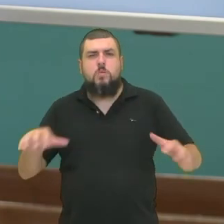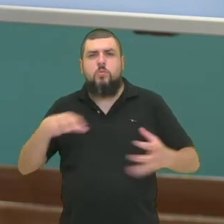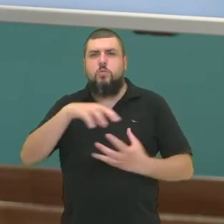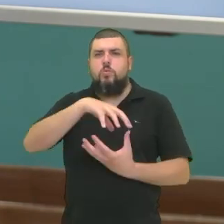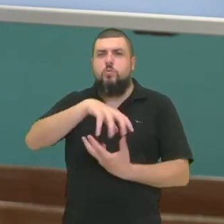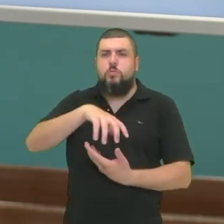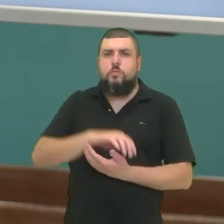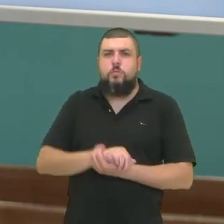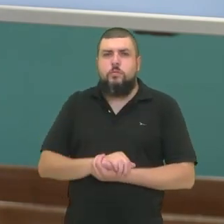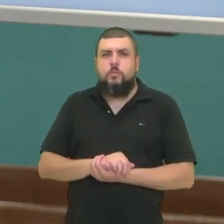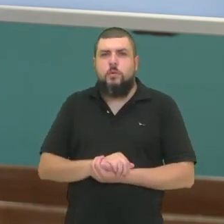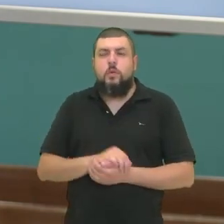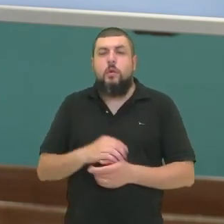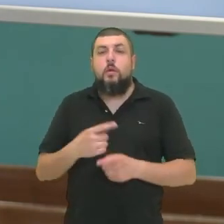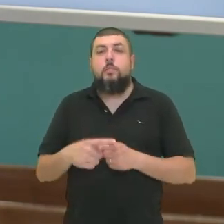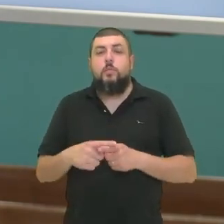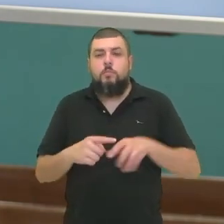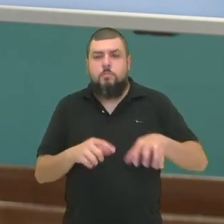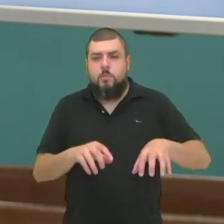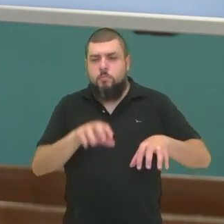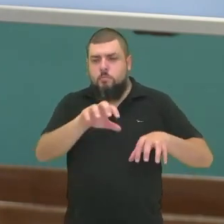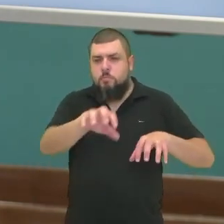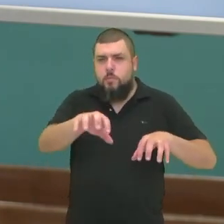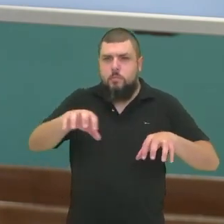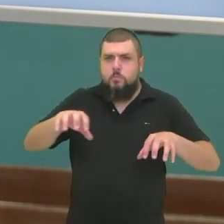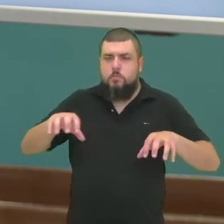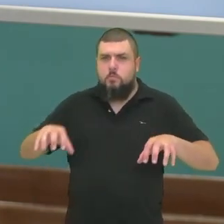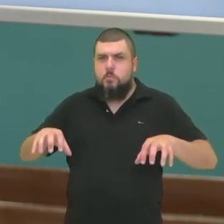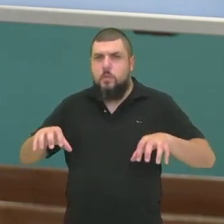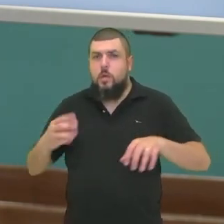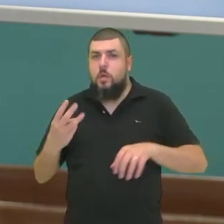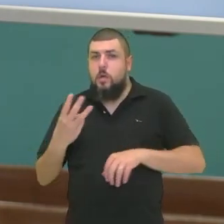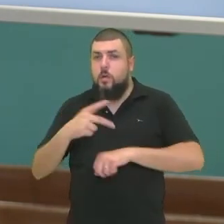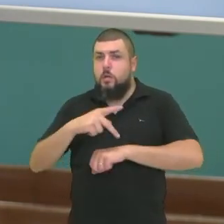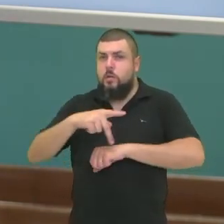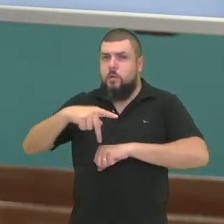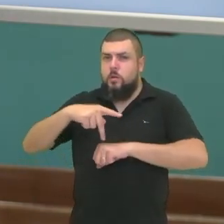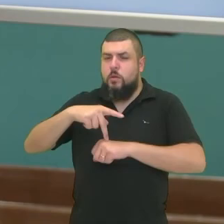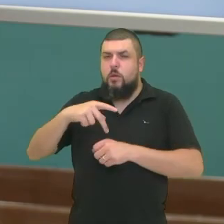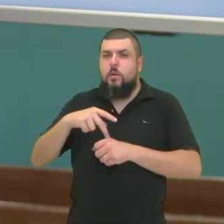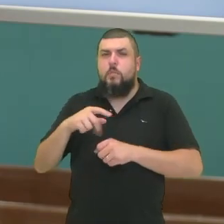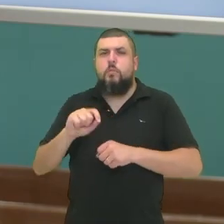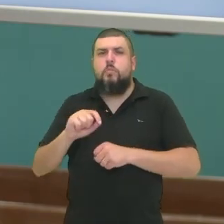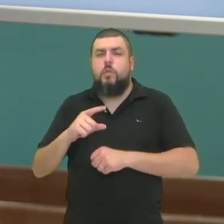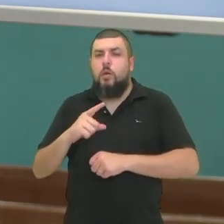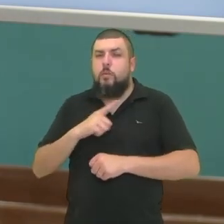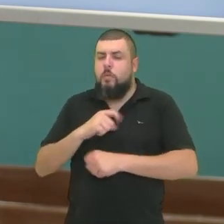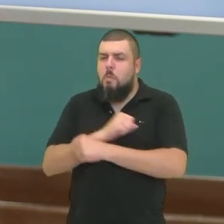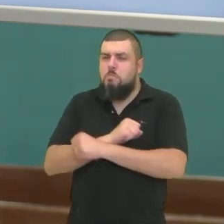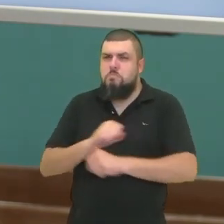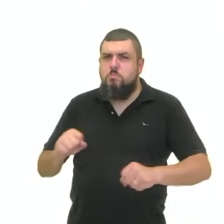que você tem 3 potências nucleares diretamente envolvidas por uma disputa territorial.